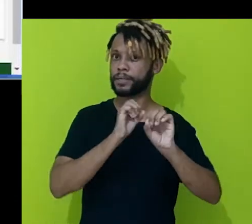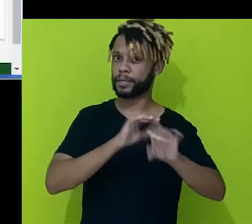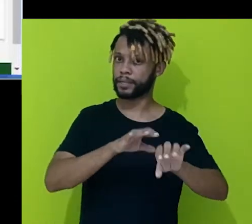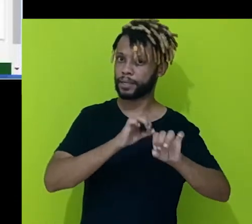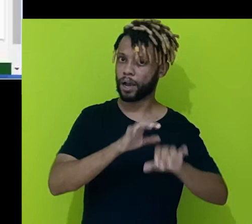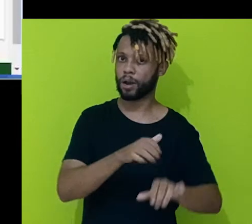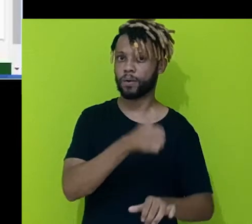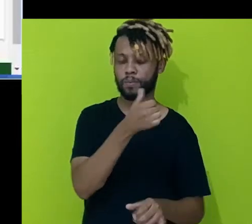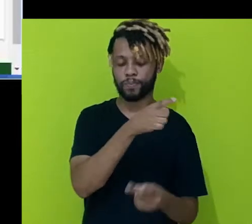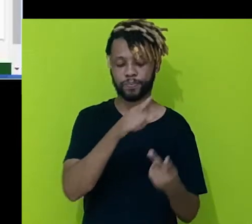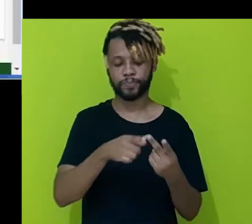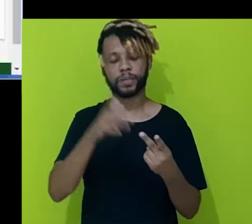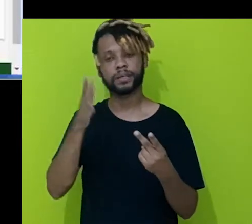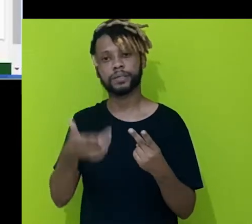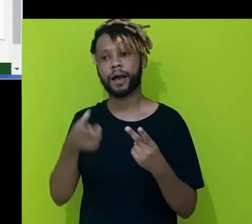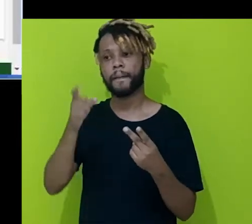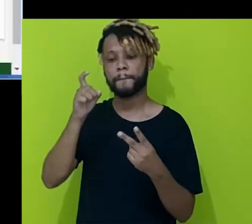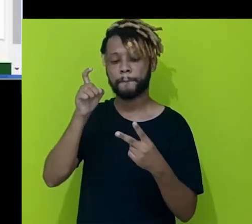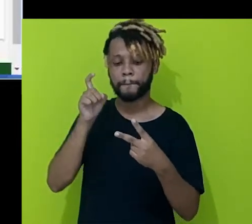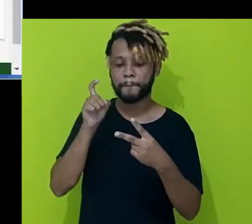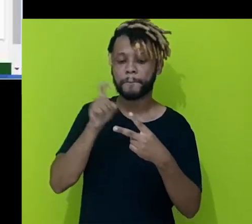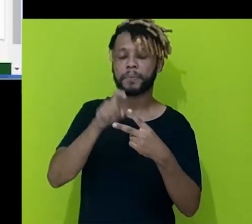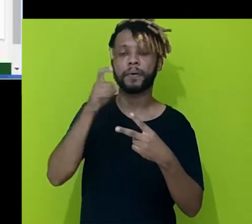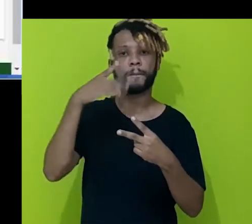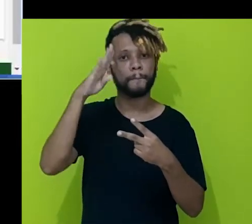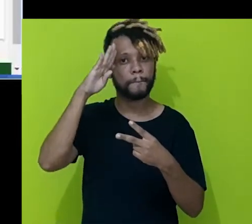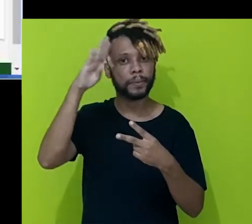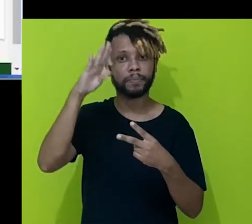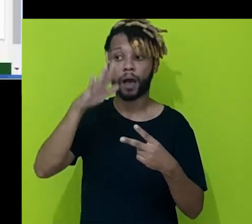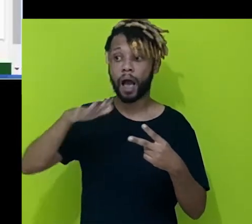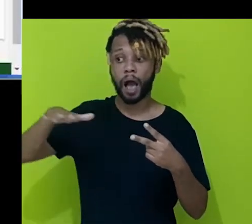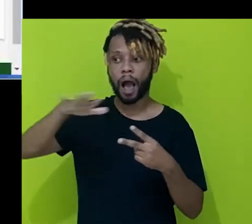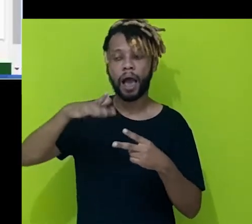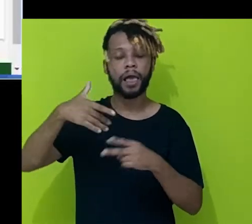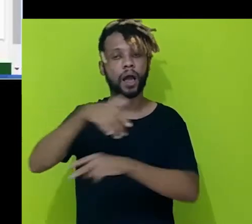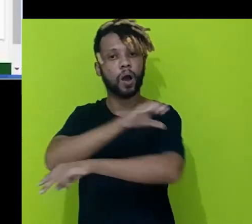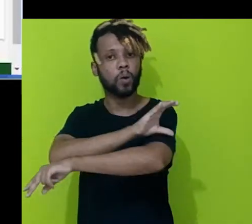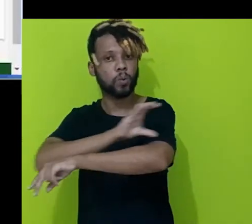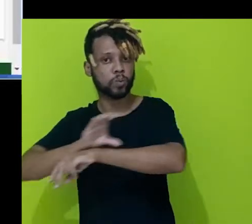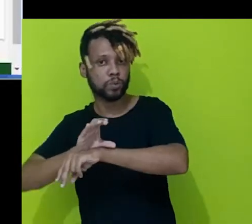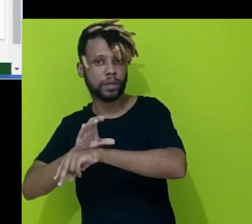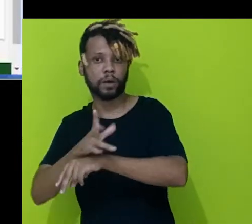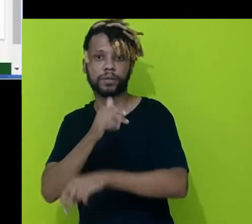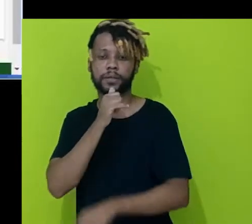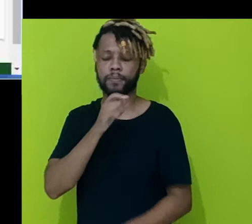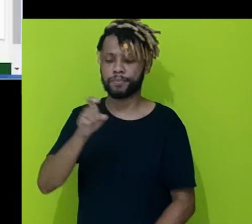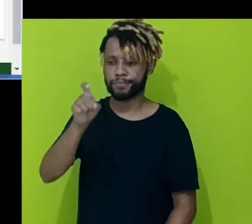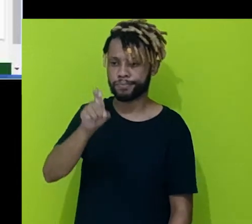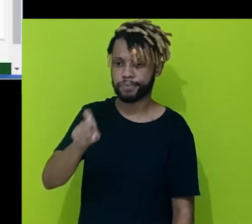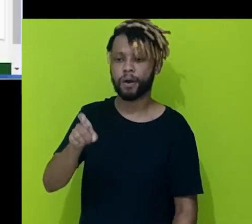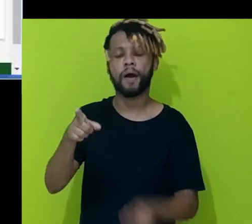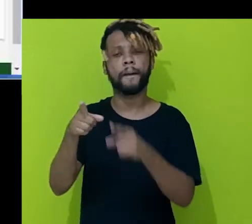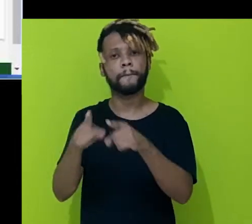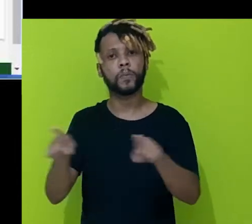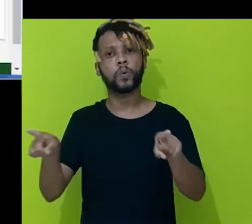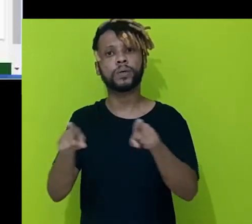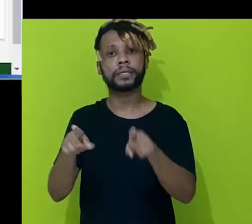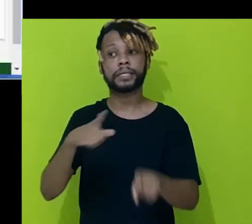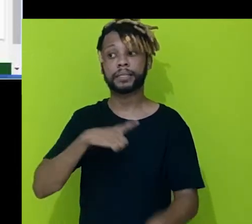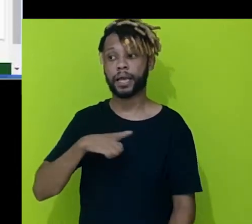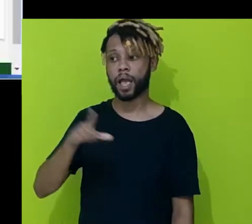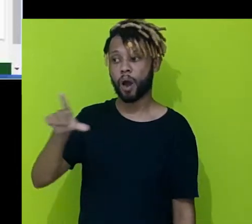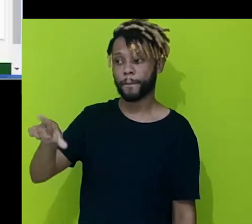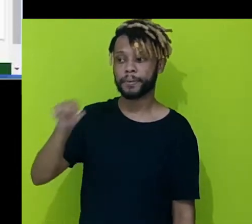como produto principal. A área cultural, a gente vai vir aqui como música e olha aqui a opção